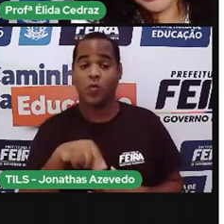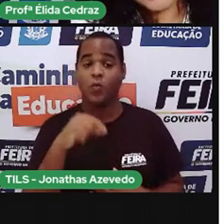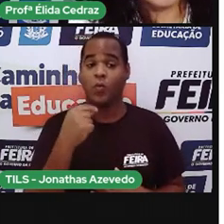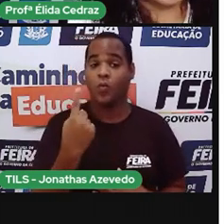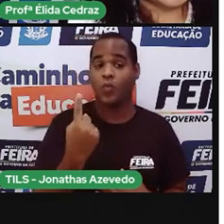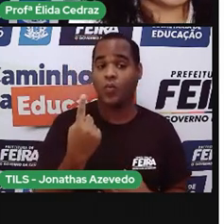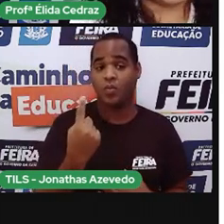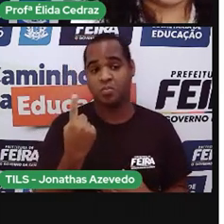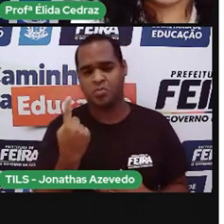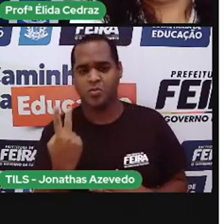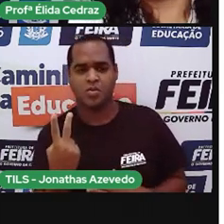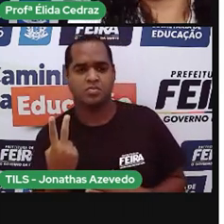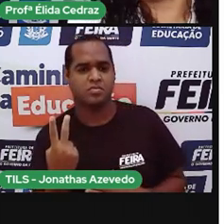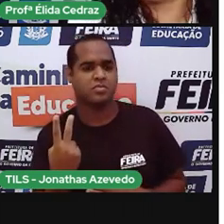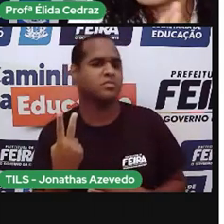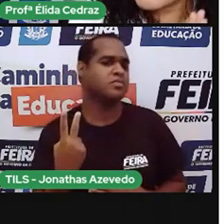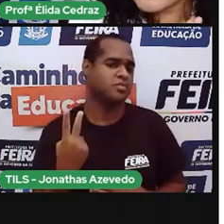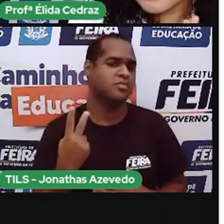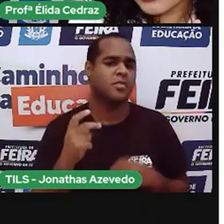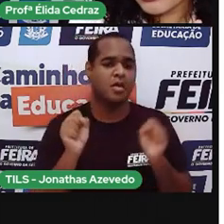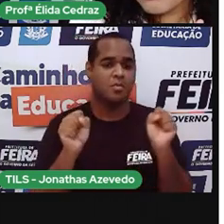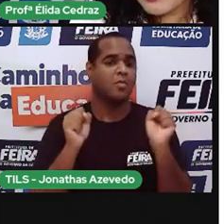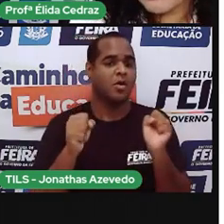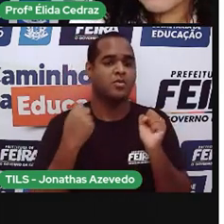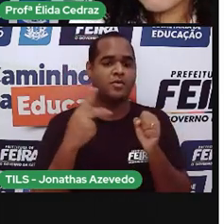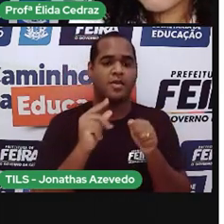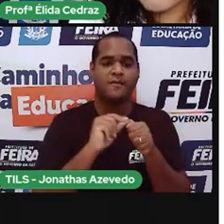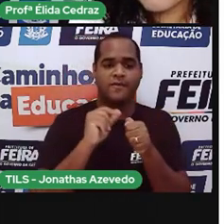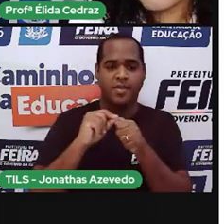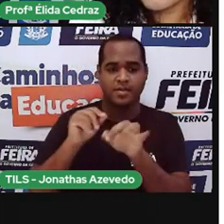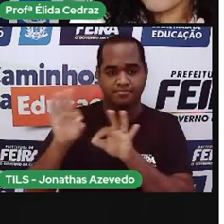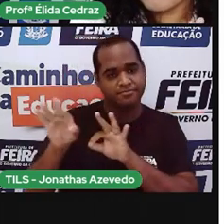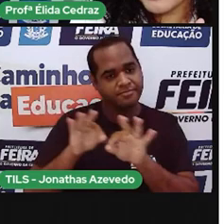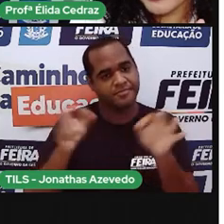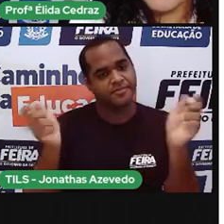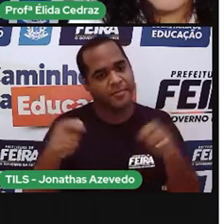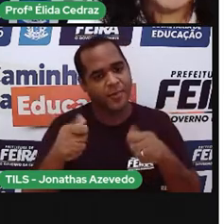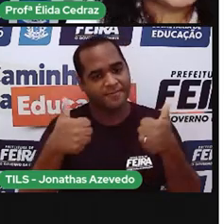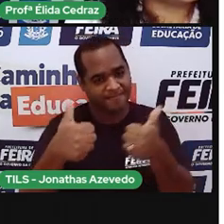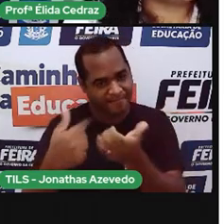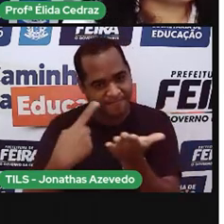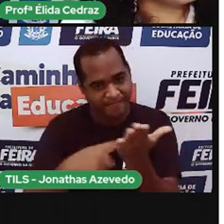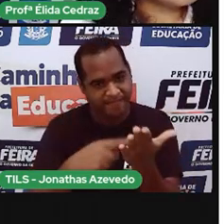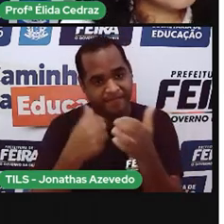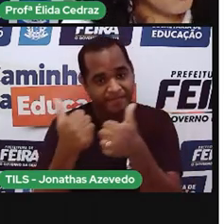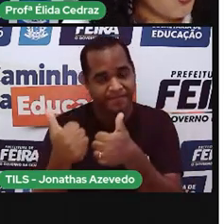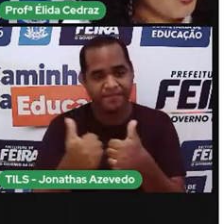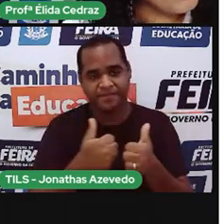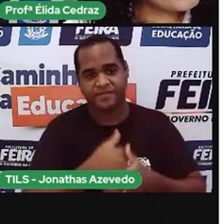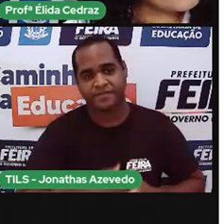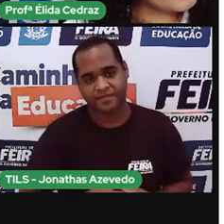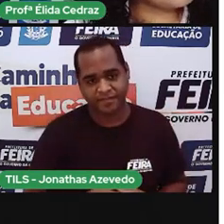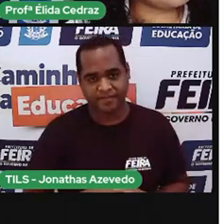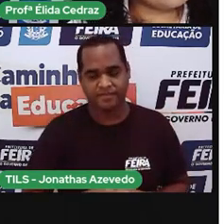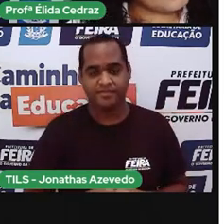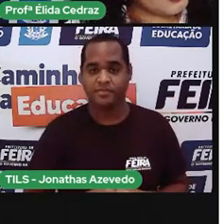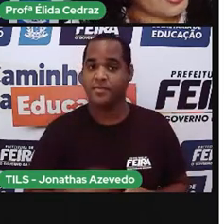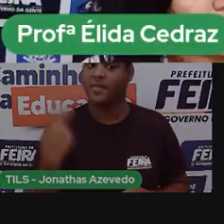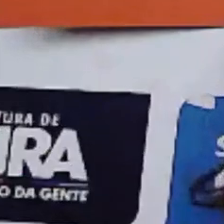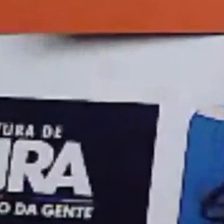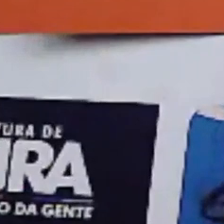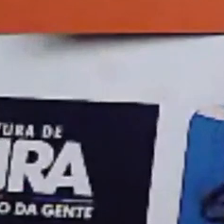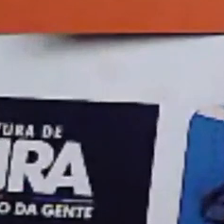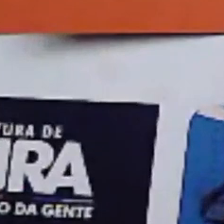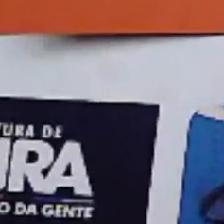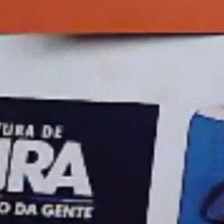um ou dois né E vai fazer Esse instrumento combinado E como que tem